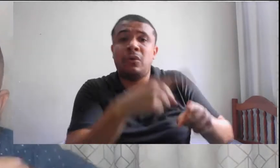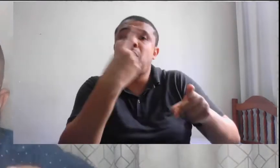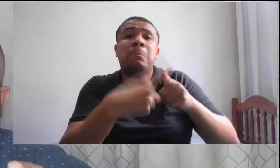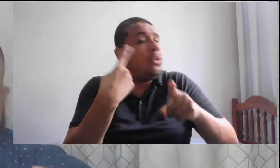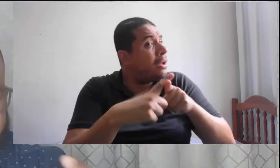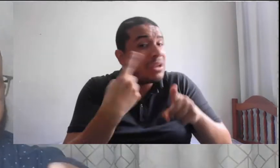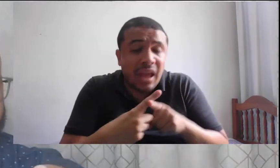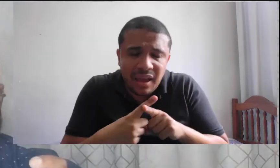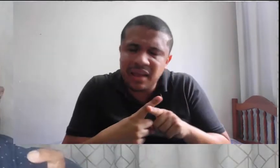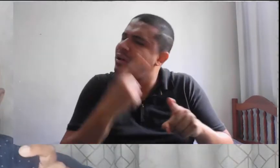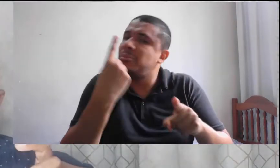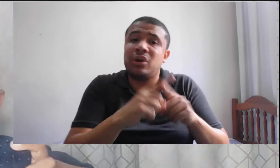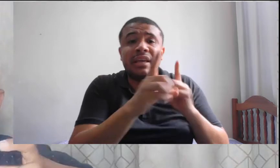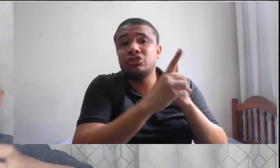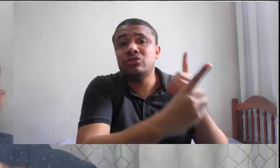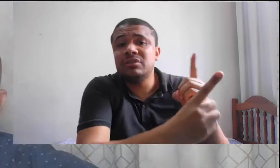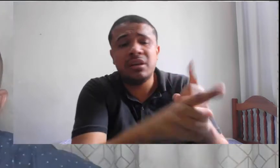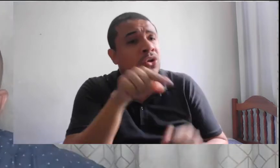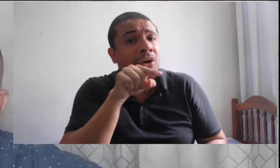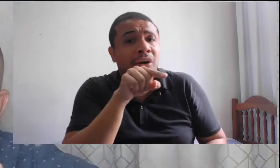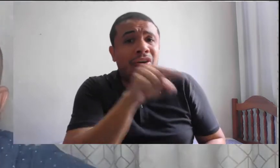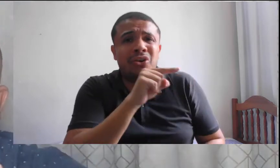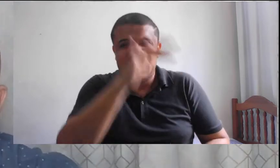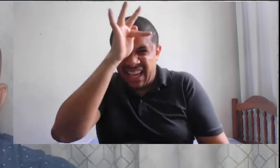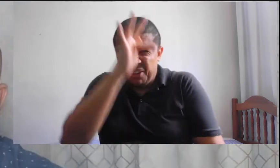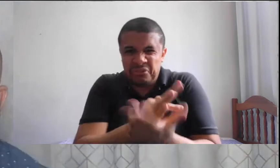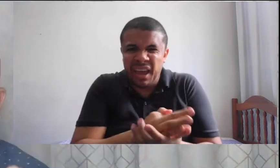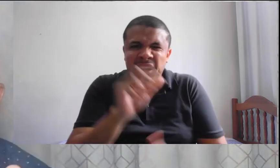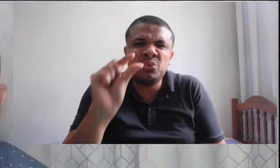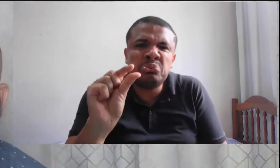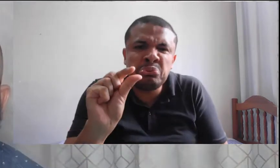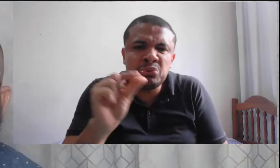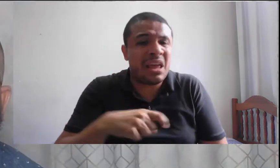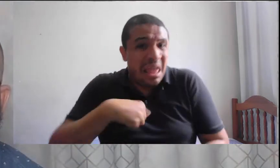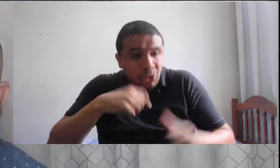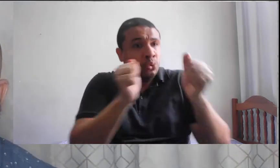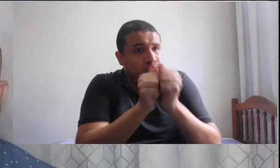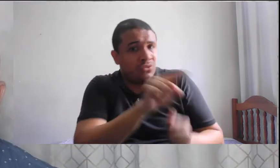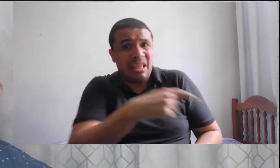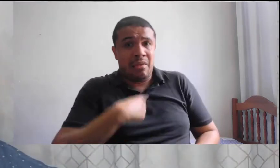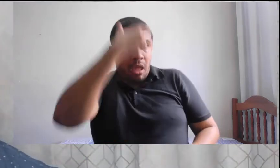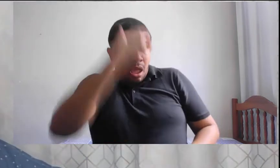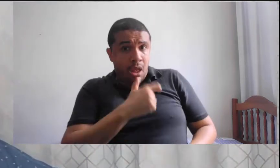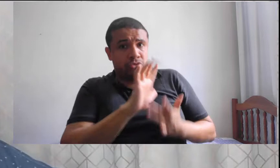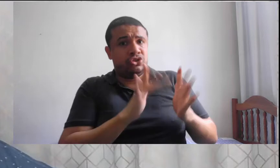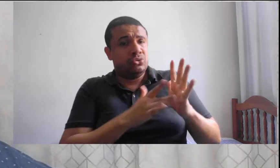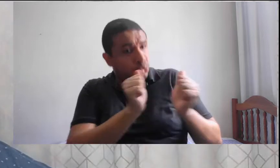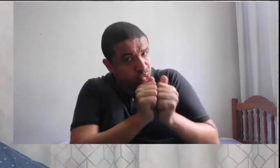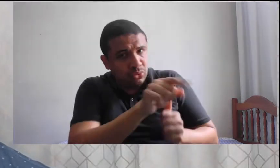Por que vocês vivem assim com tão pouca fé? Eu estou no barco com vocês.